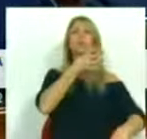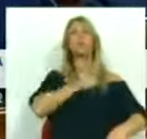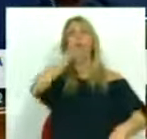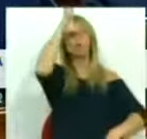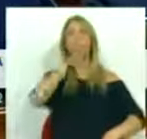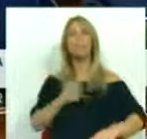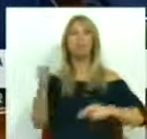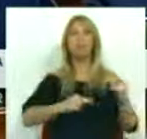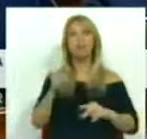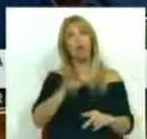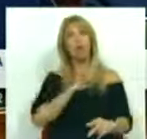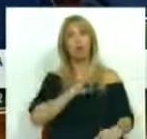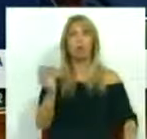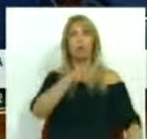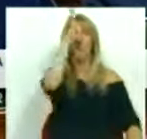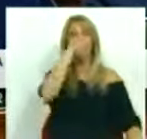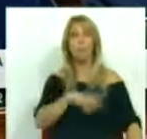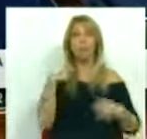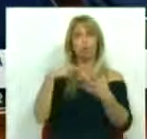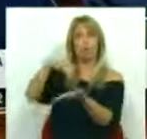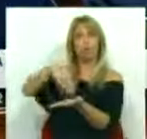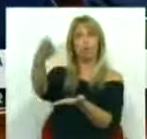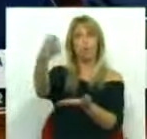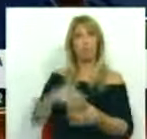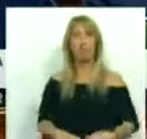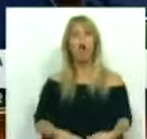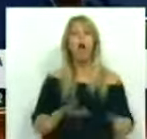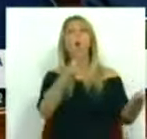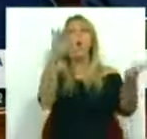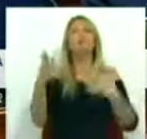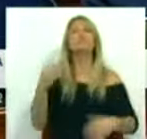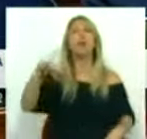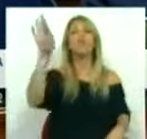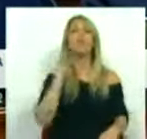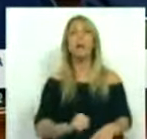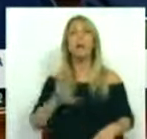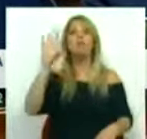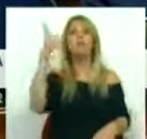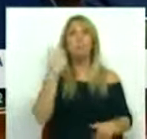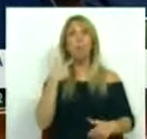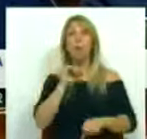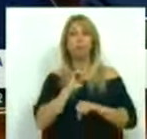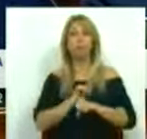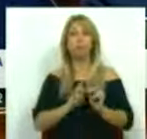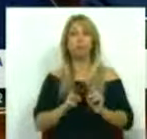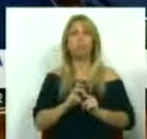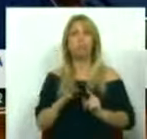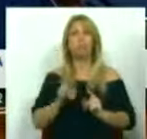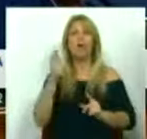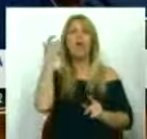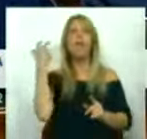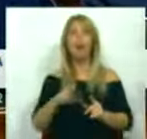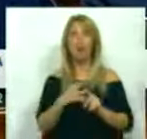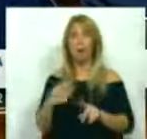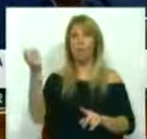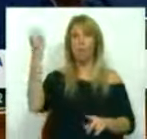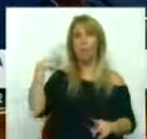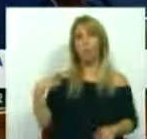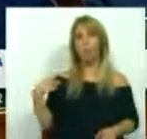Finanças e do Sr. Primeiro-Ministro daquela tribuna. Onde é que estava o Partido Socialista quando congelaram as pensões no ano